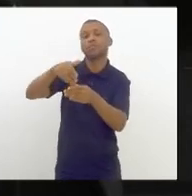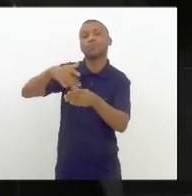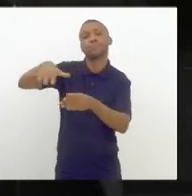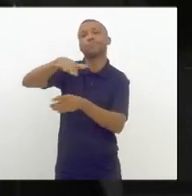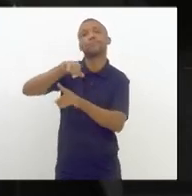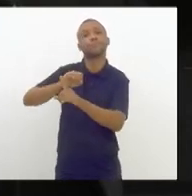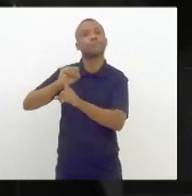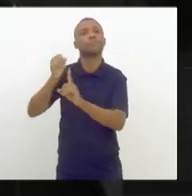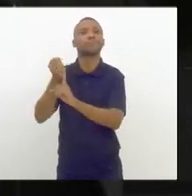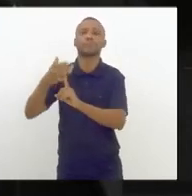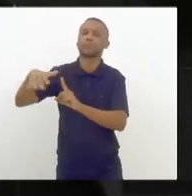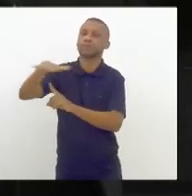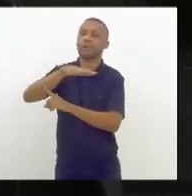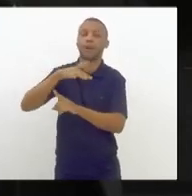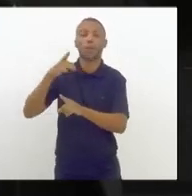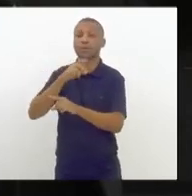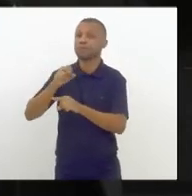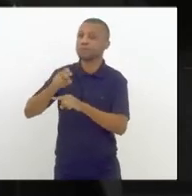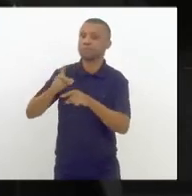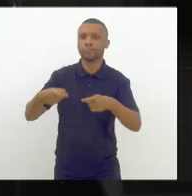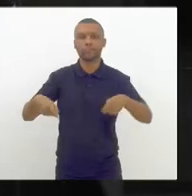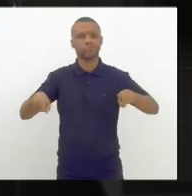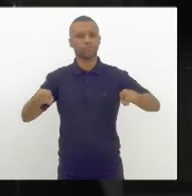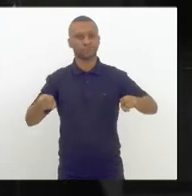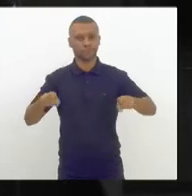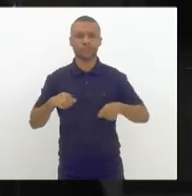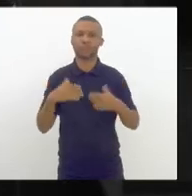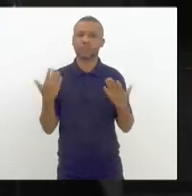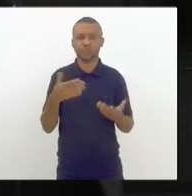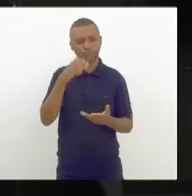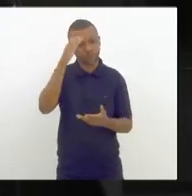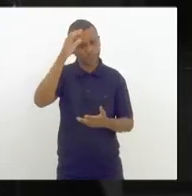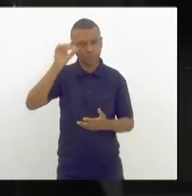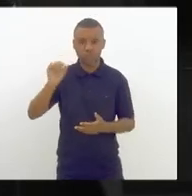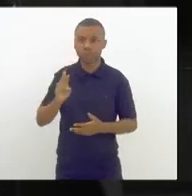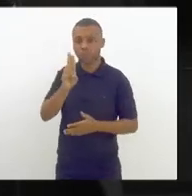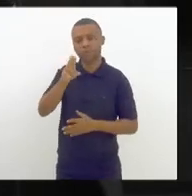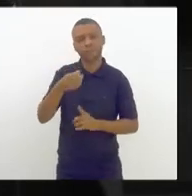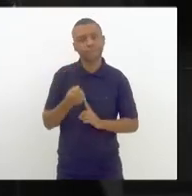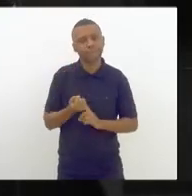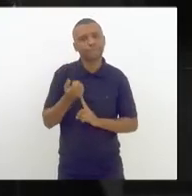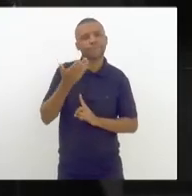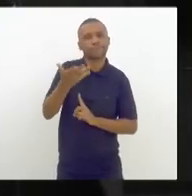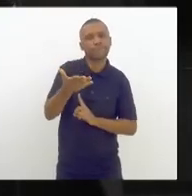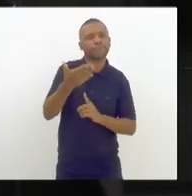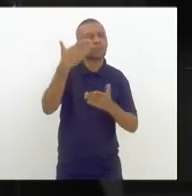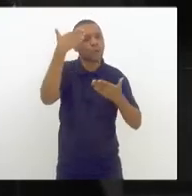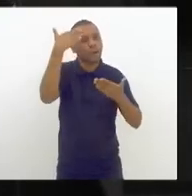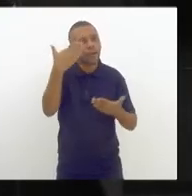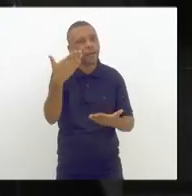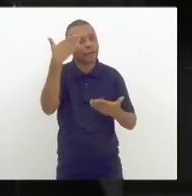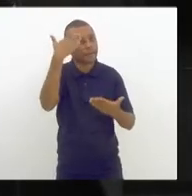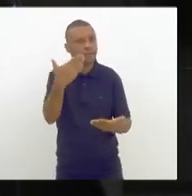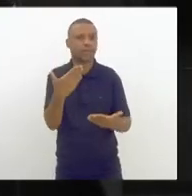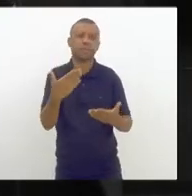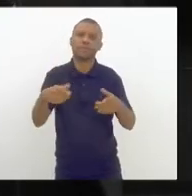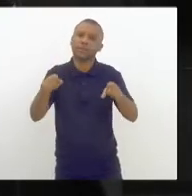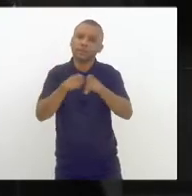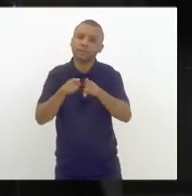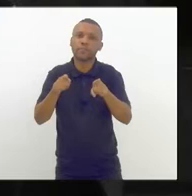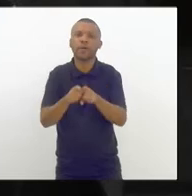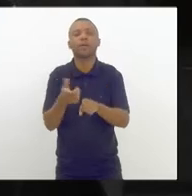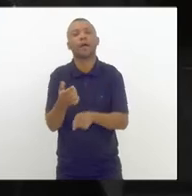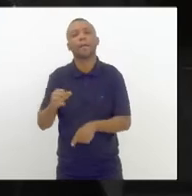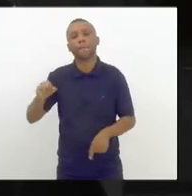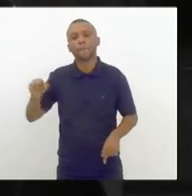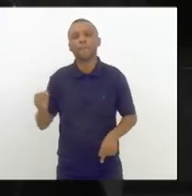para o exercício do mandato parlamentar então o deputado tia Ju fica aqui a minha manifestação fica aqui meu agradecimento e fica aqui a